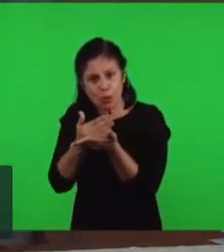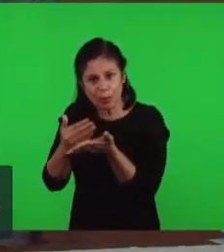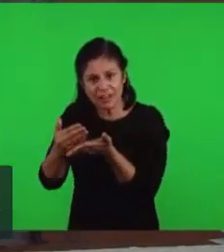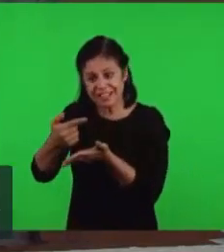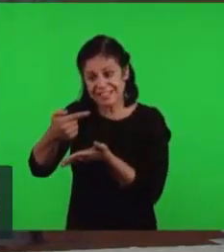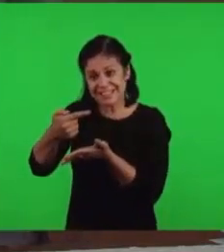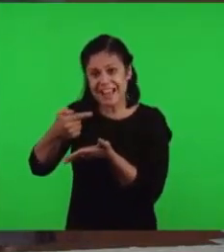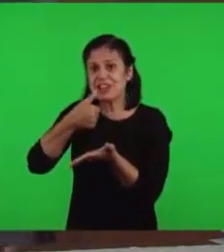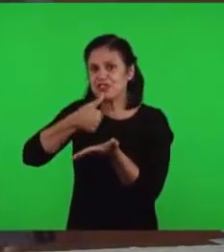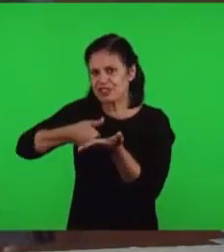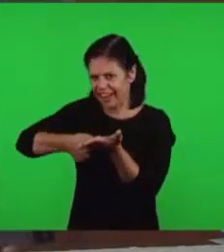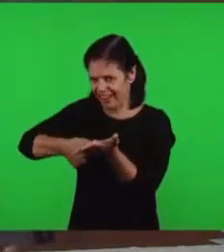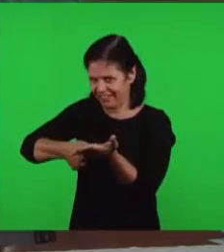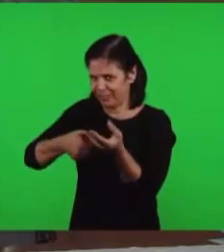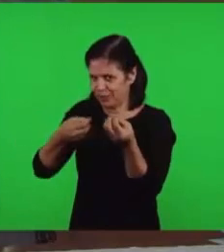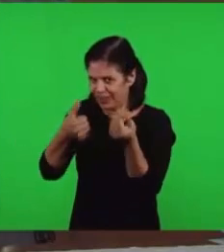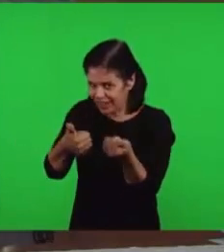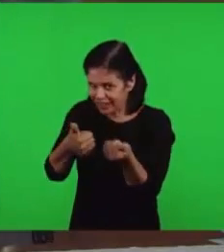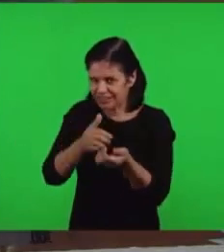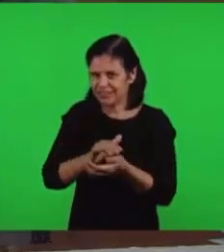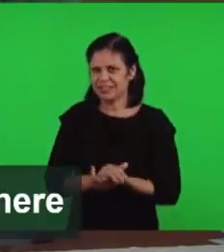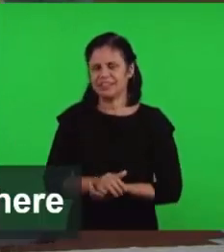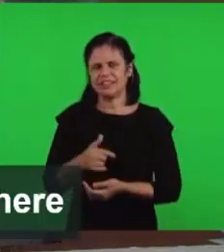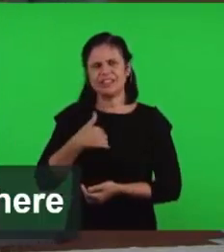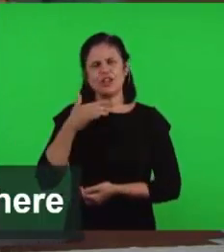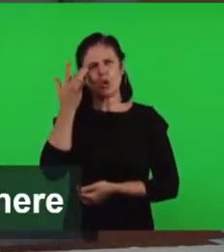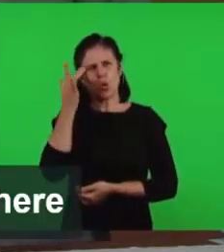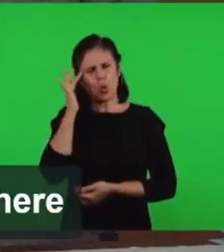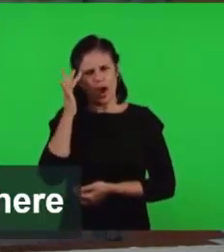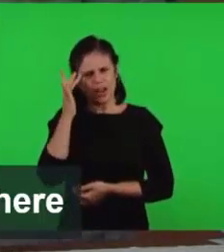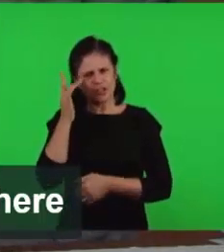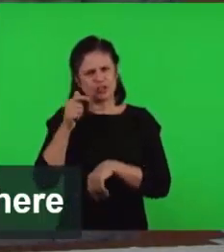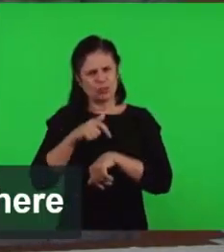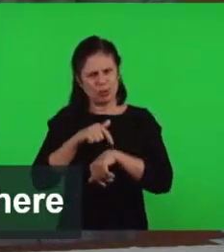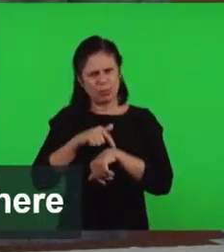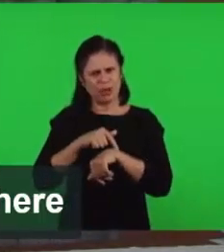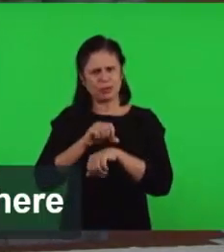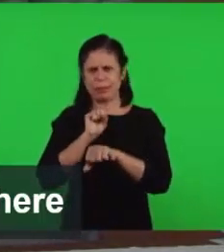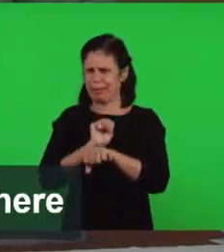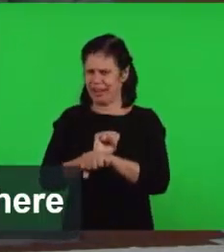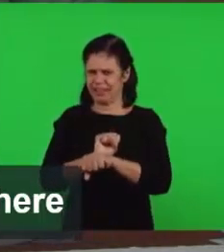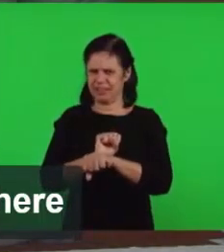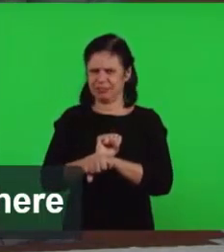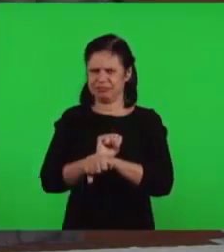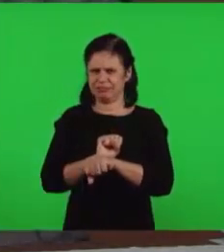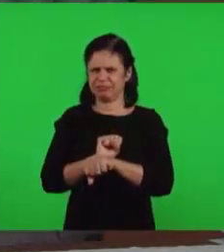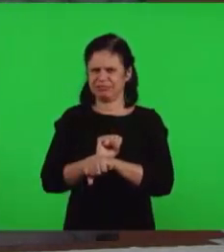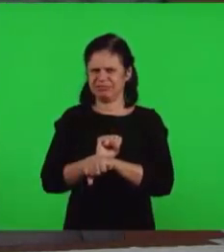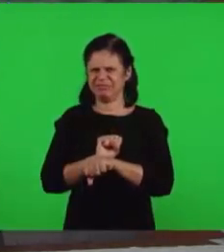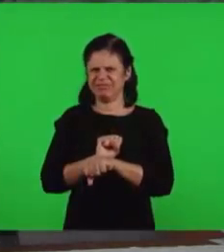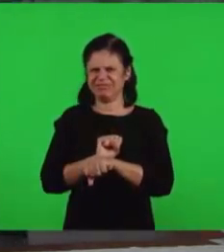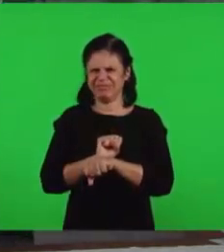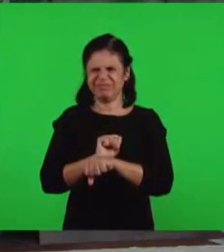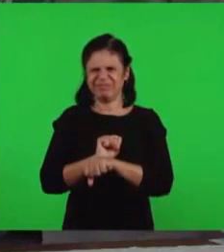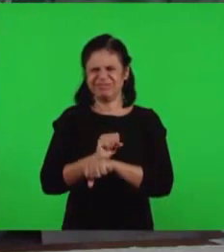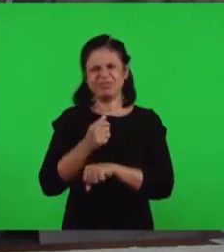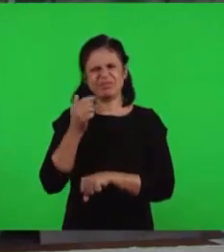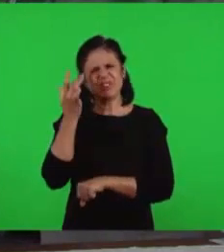um assunto para o domingo que vem e eu acho que nós estamos na hora de parar vou deixar só isso aqui